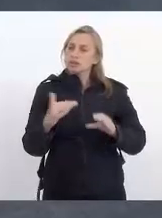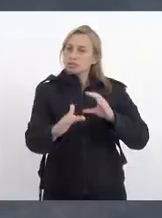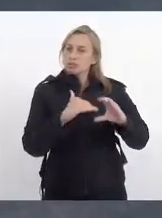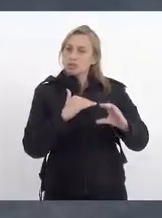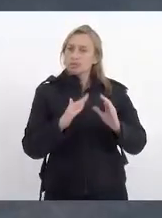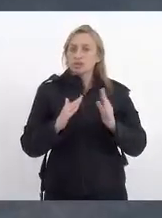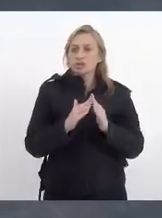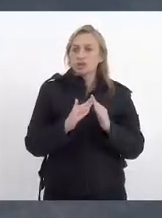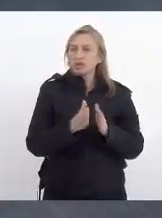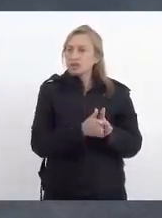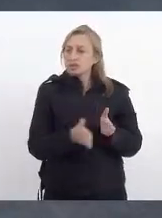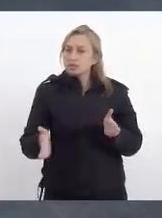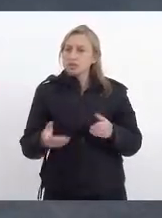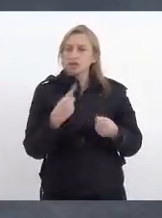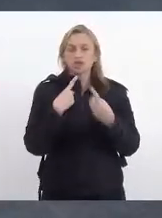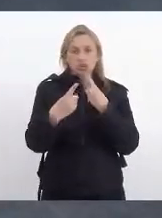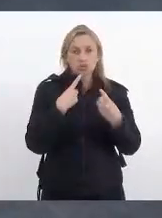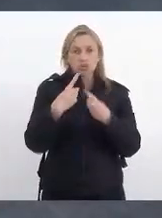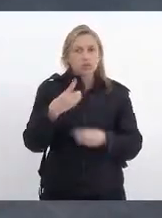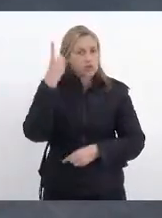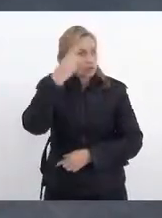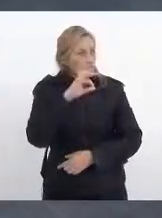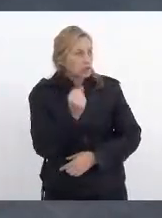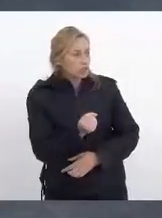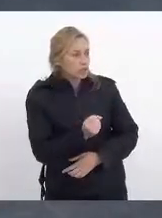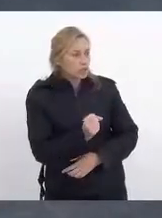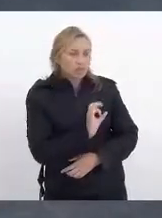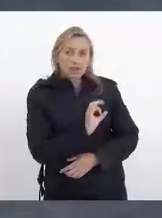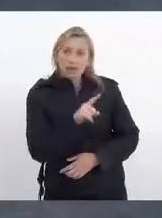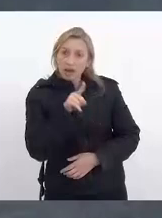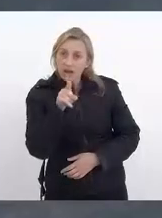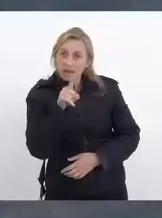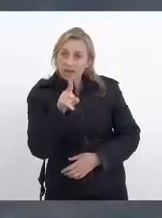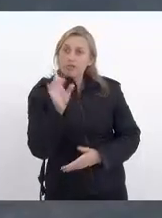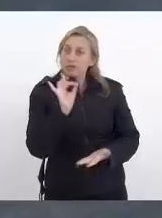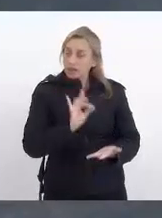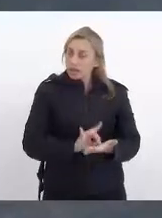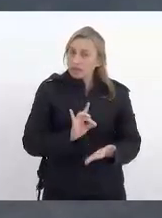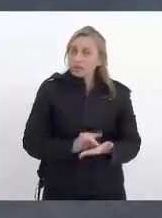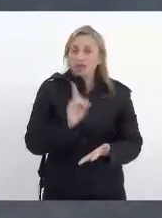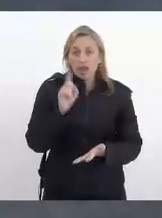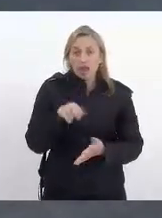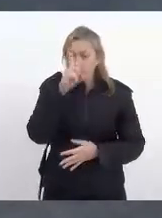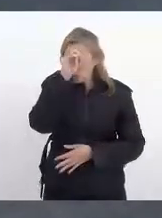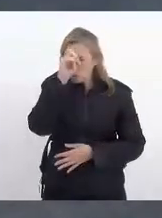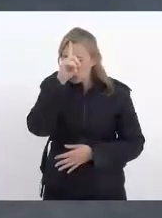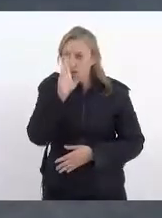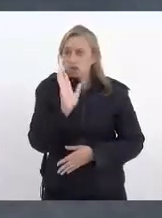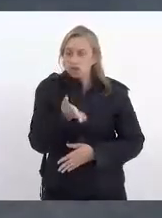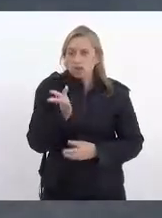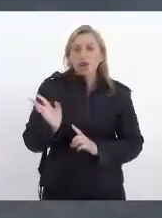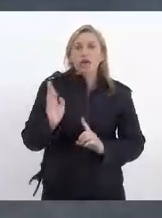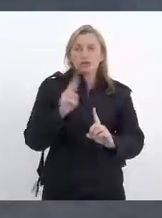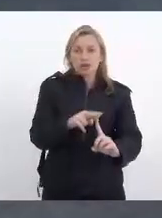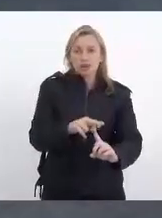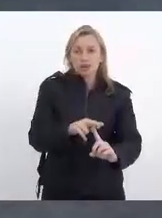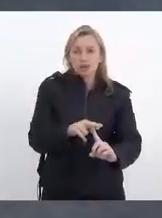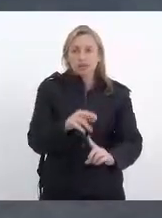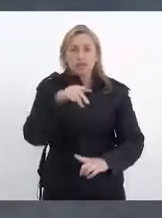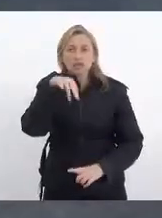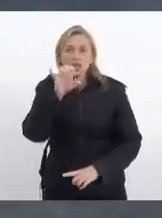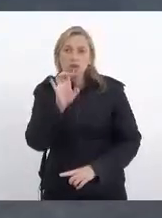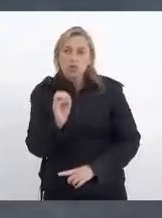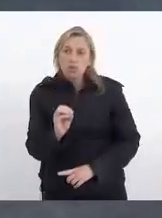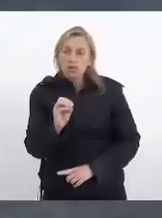esse processo de discussão deputada Marta que ali realmente e tal que já foi referência em